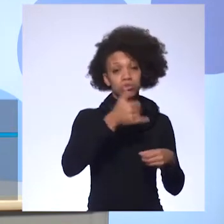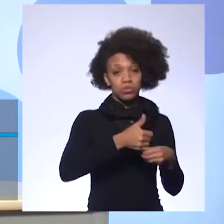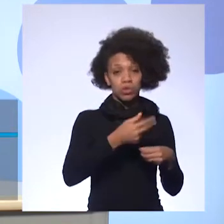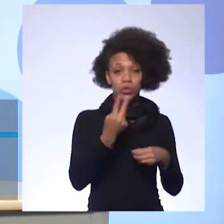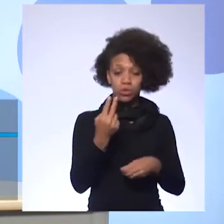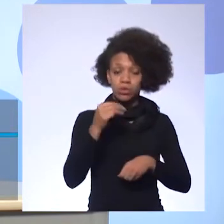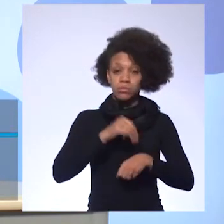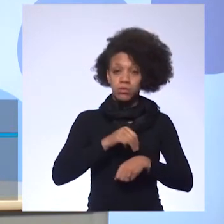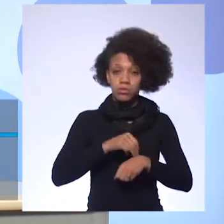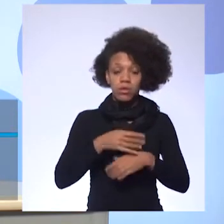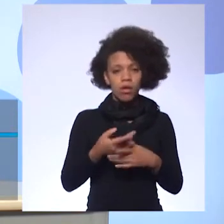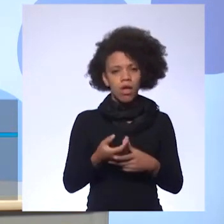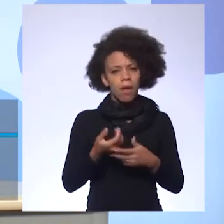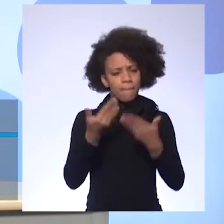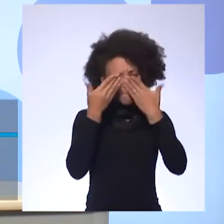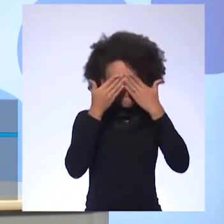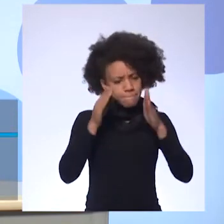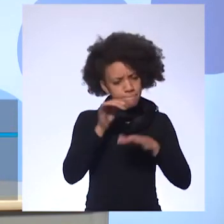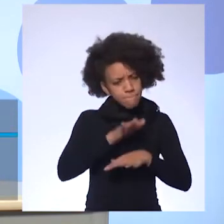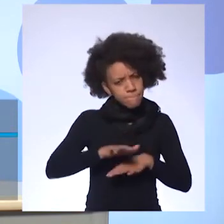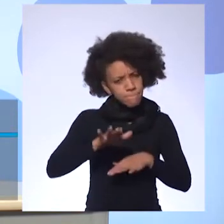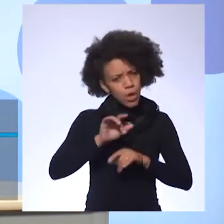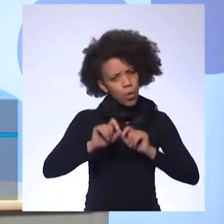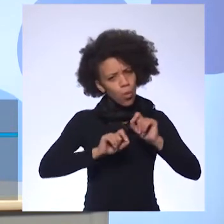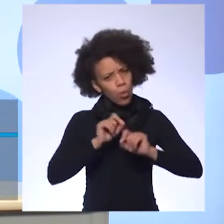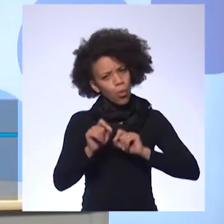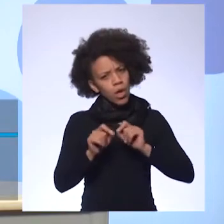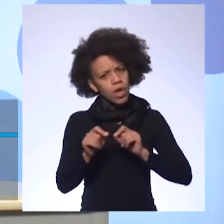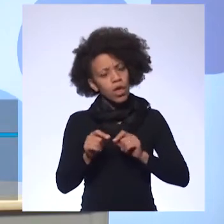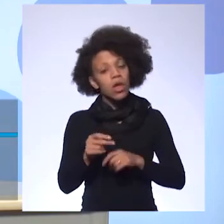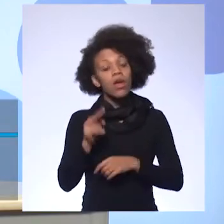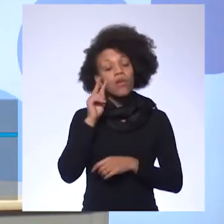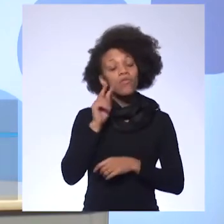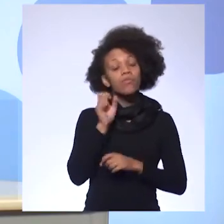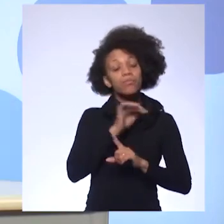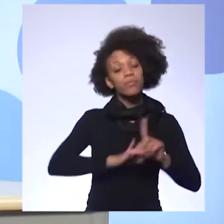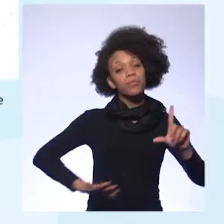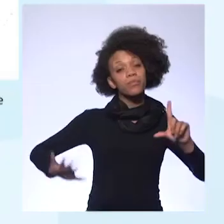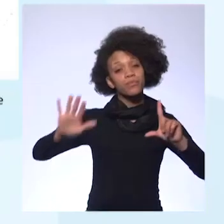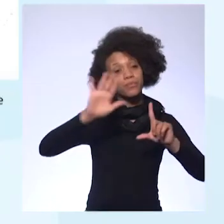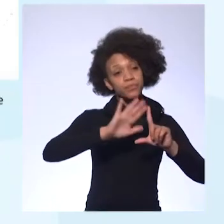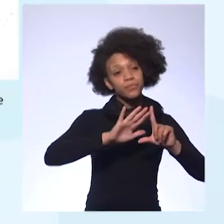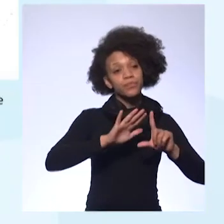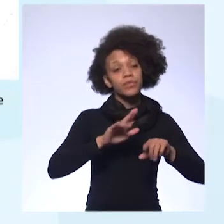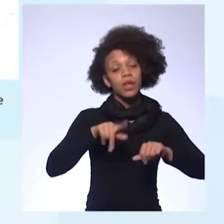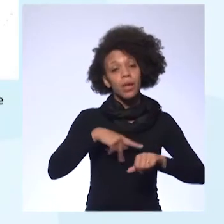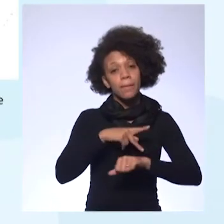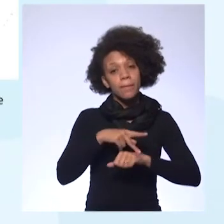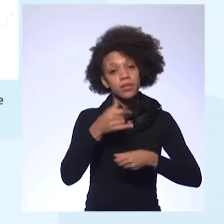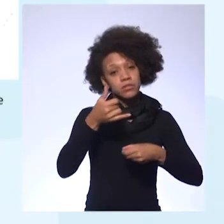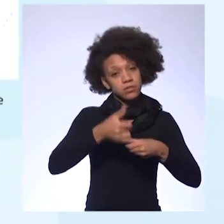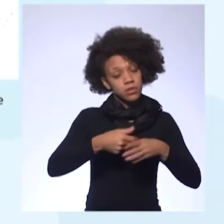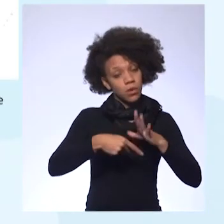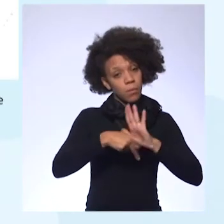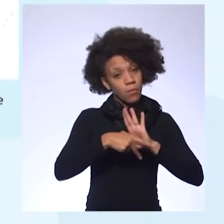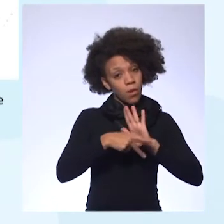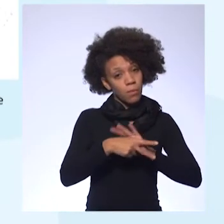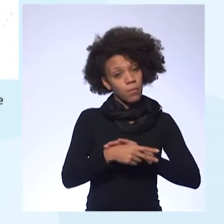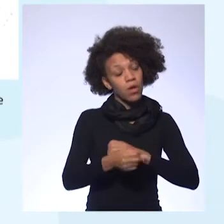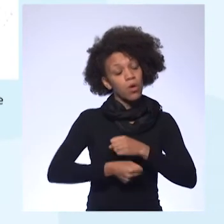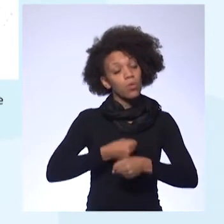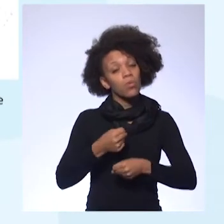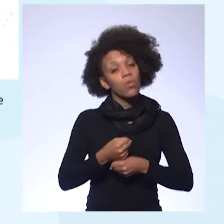gente espacializar um pouco o que nós vimos no vídeo, nós vamos para um mapa que fala dos países produtores de petróleo